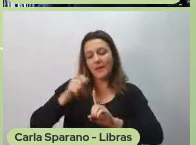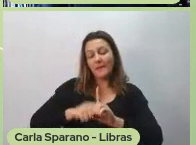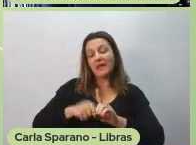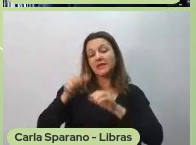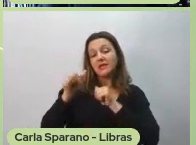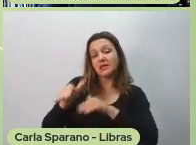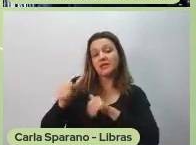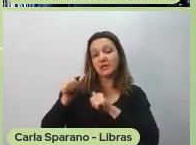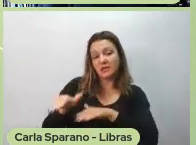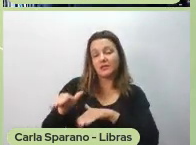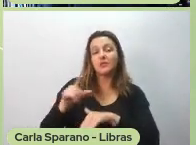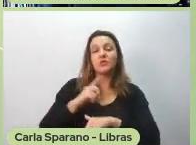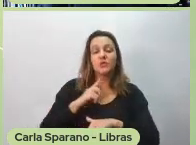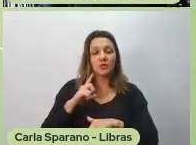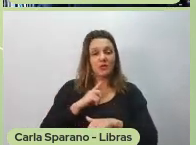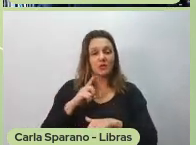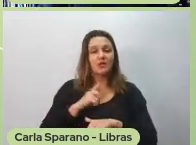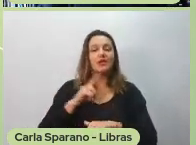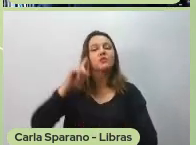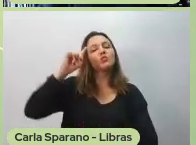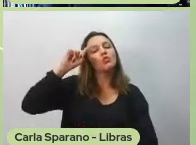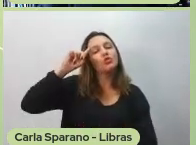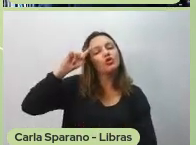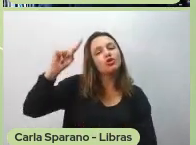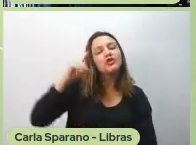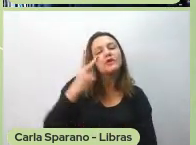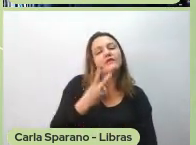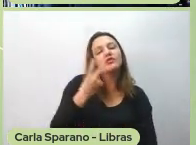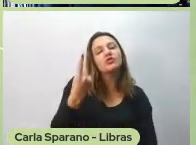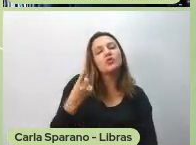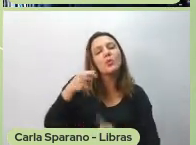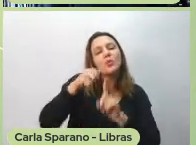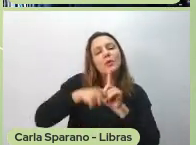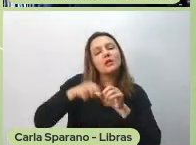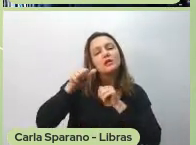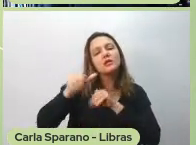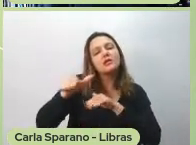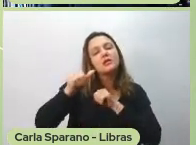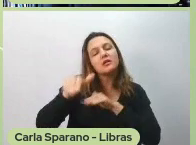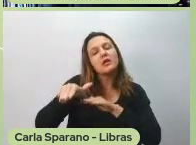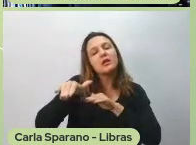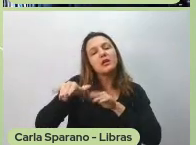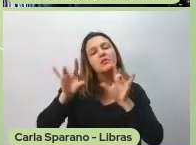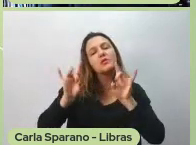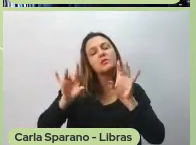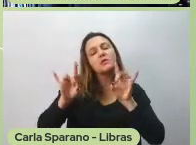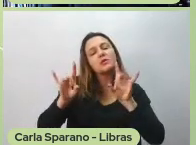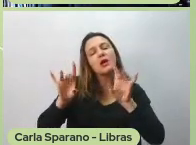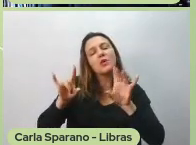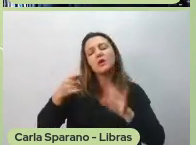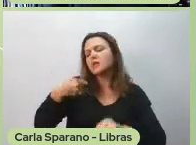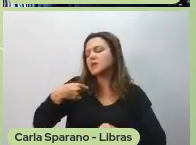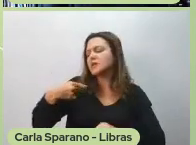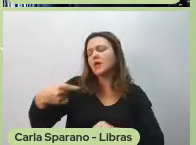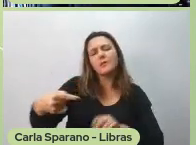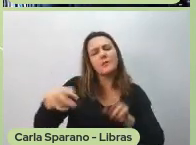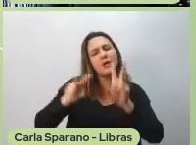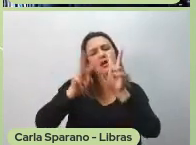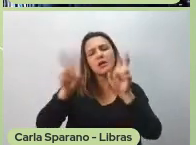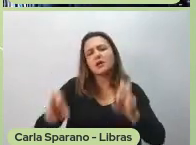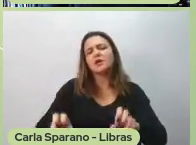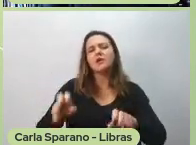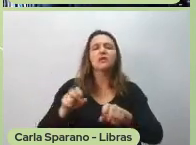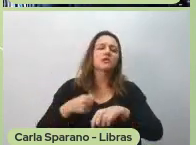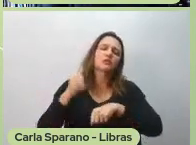onde a gente tem ali uma data do dia 21 de setembro, onde a gente trouxe, né, toda uma semana de iniciativas, seja de empregabilidade, seja de